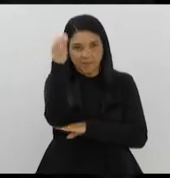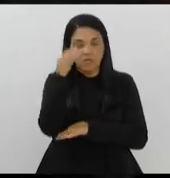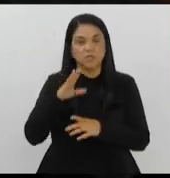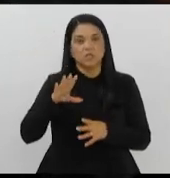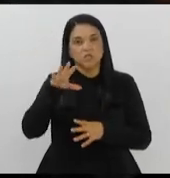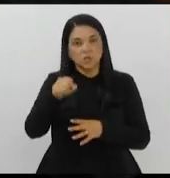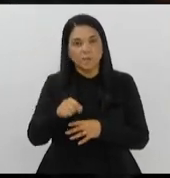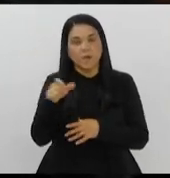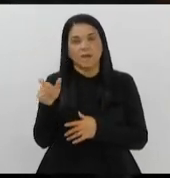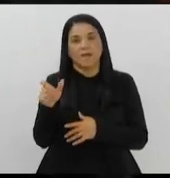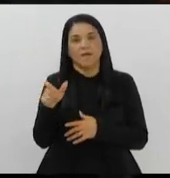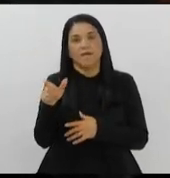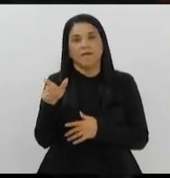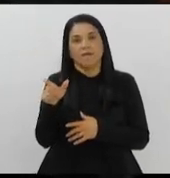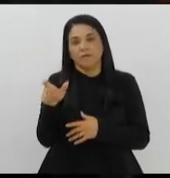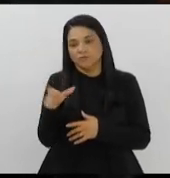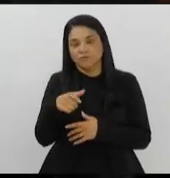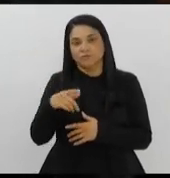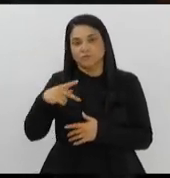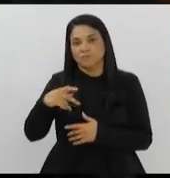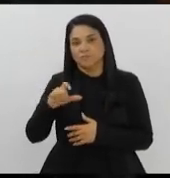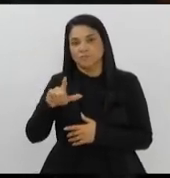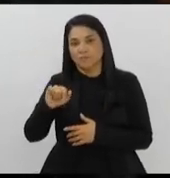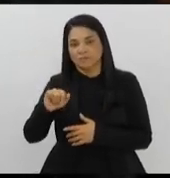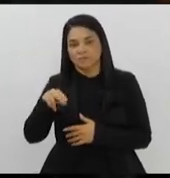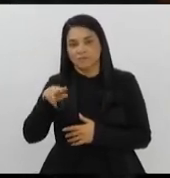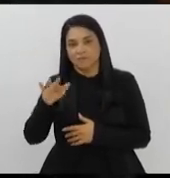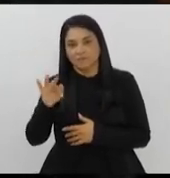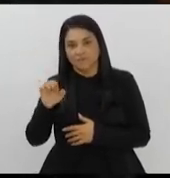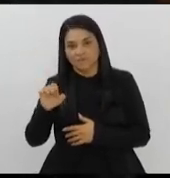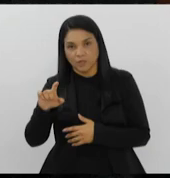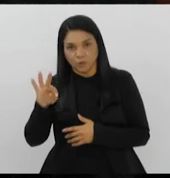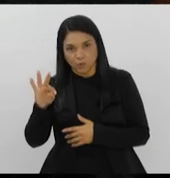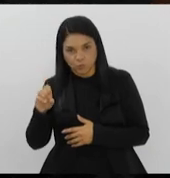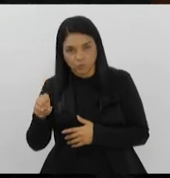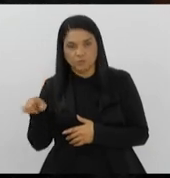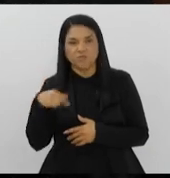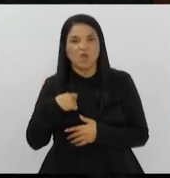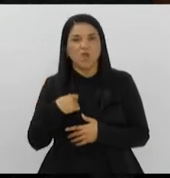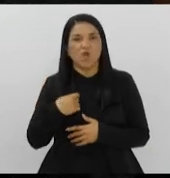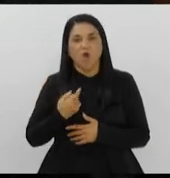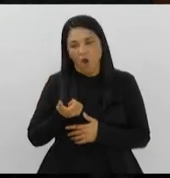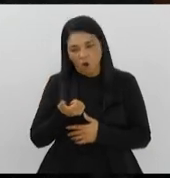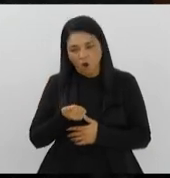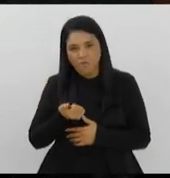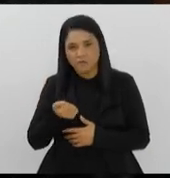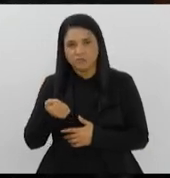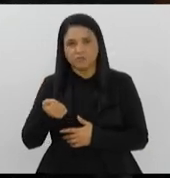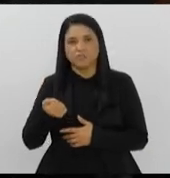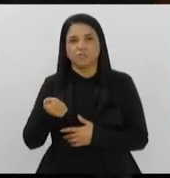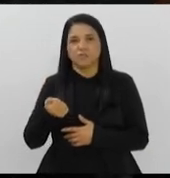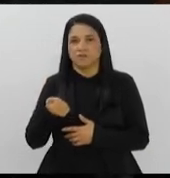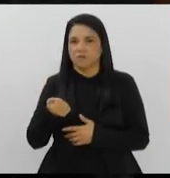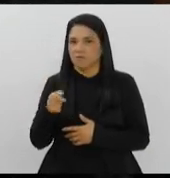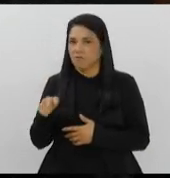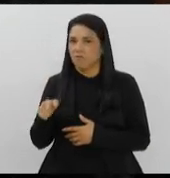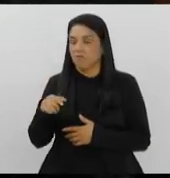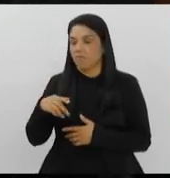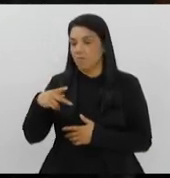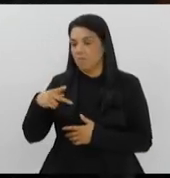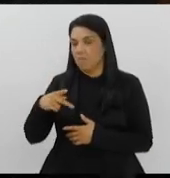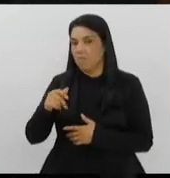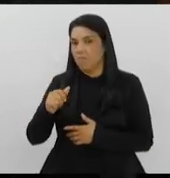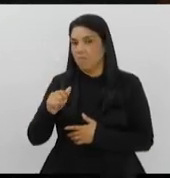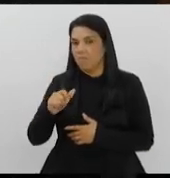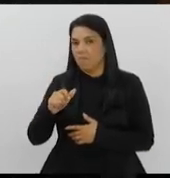cara, queimar tudo pela democracia. O que estão fazendo é covardia que fizeram com o Pablo Marçal. Eu não estou defendendo o Pablo Marçal. Se fosse o Pablo